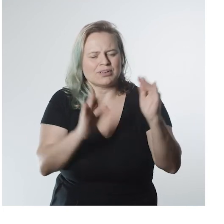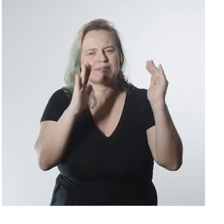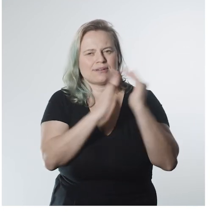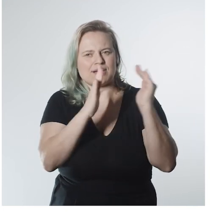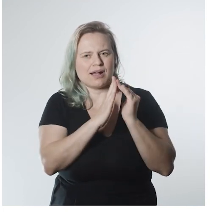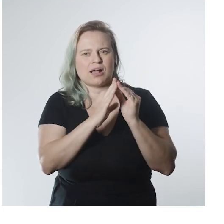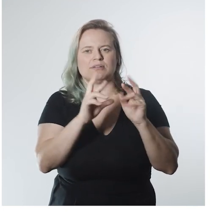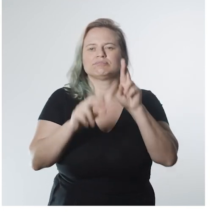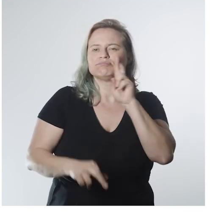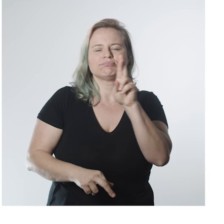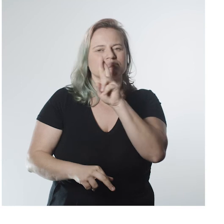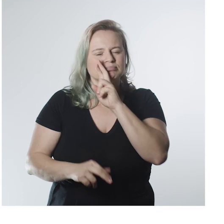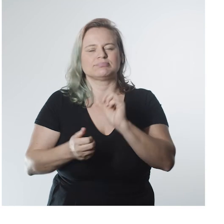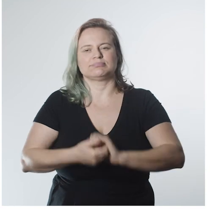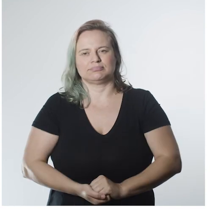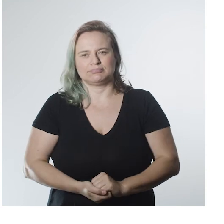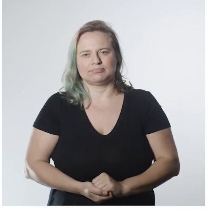em restaurantes.